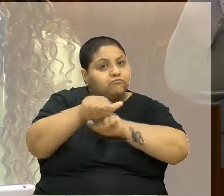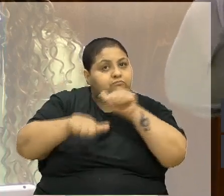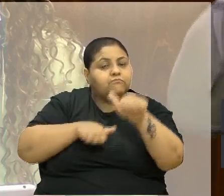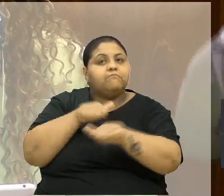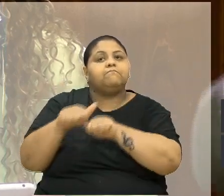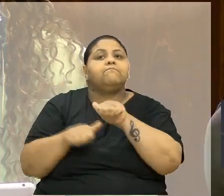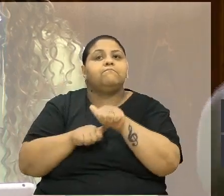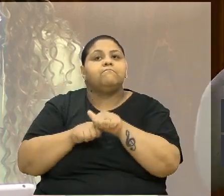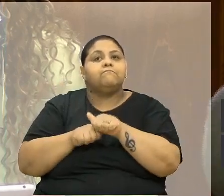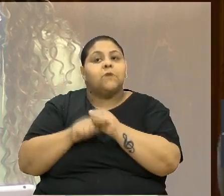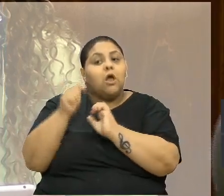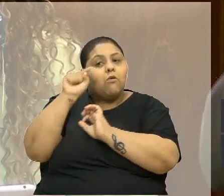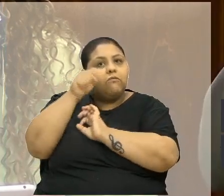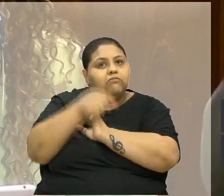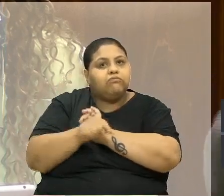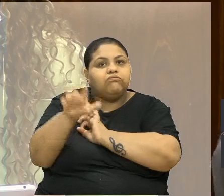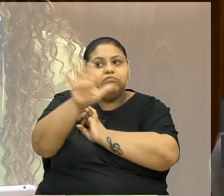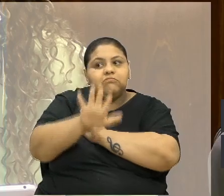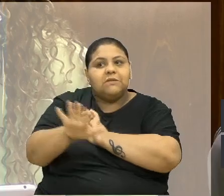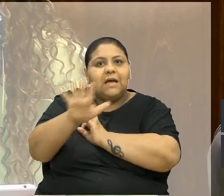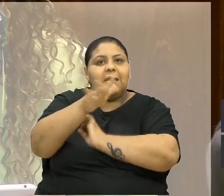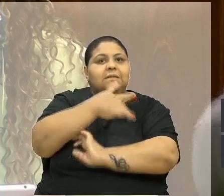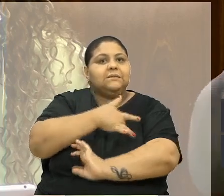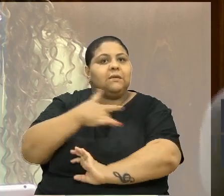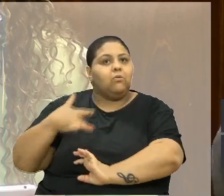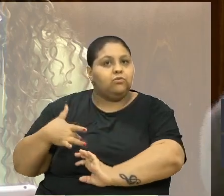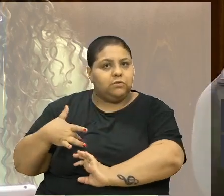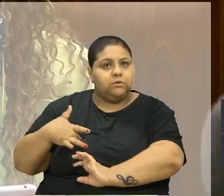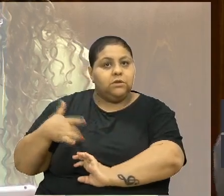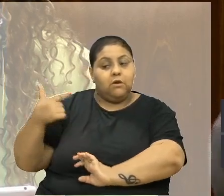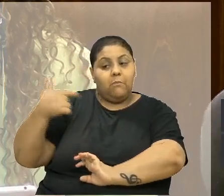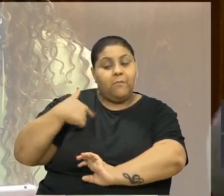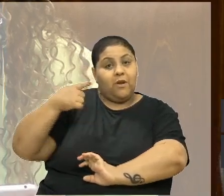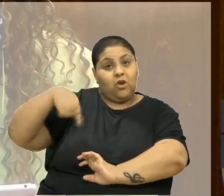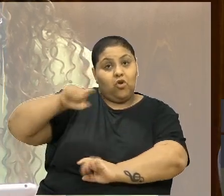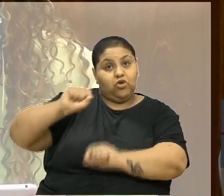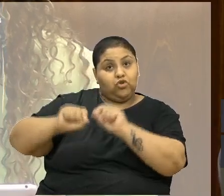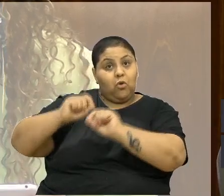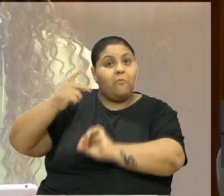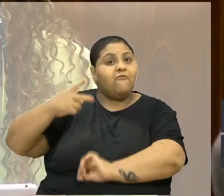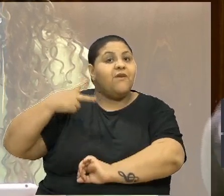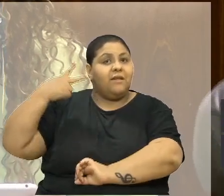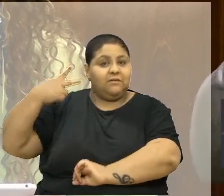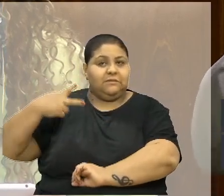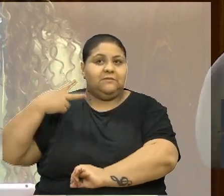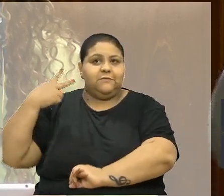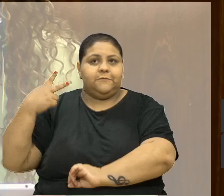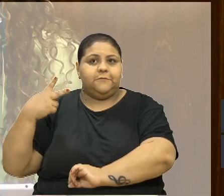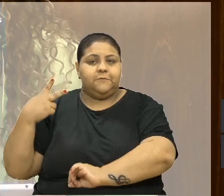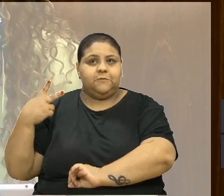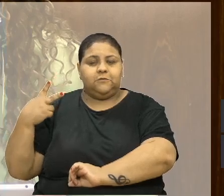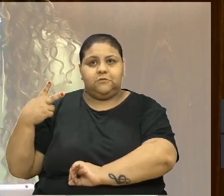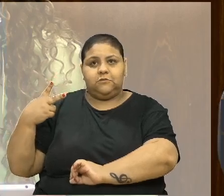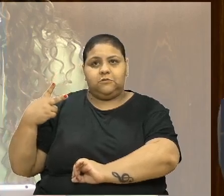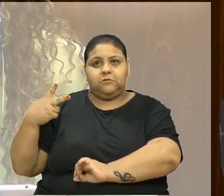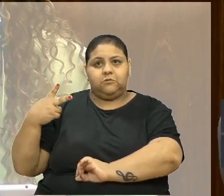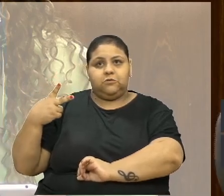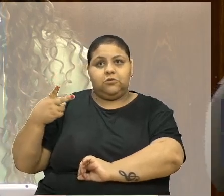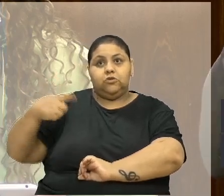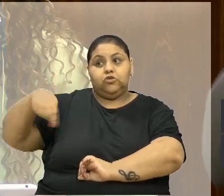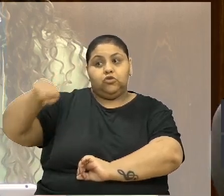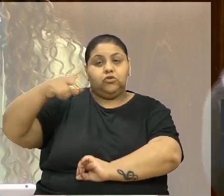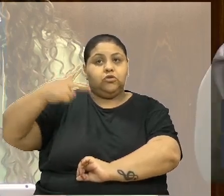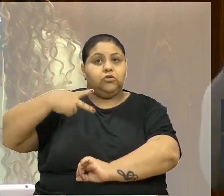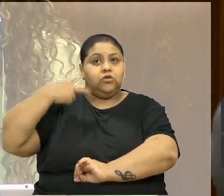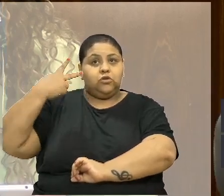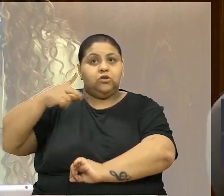mudanças profundas na área da saúde. Porque para nós, como vereadores, e dos que somos